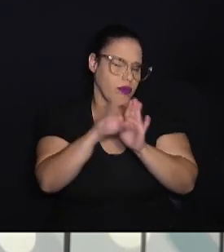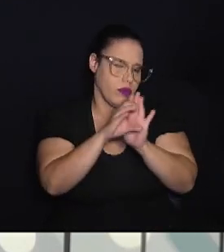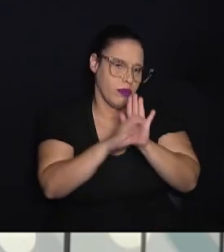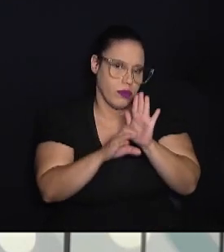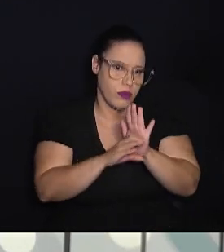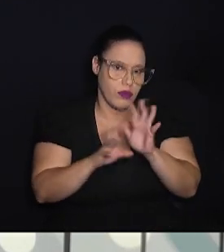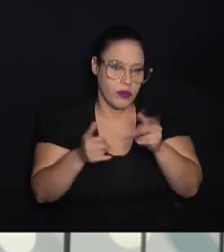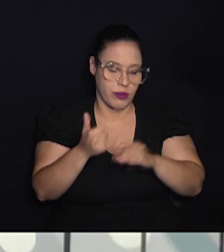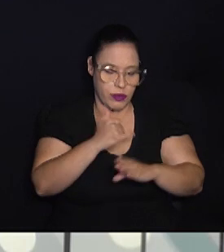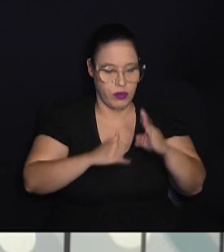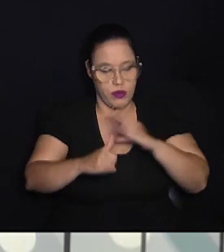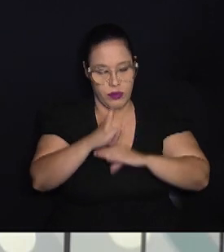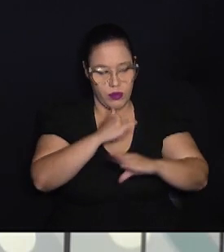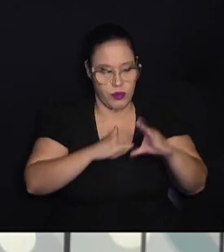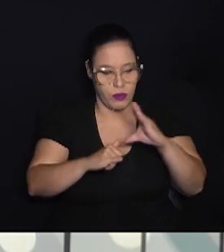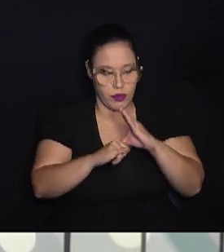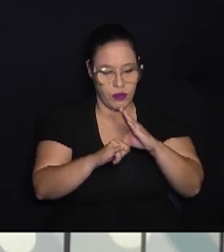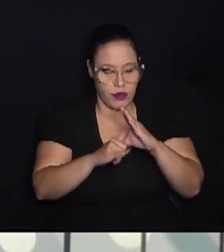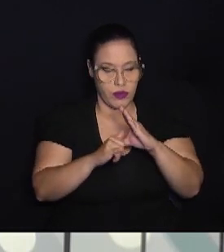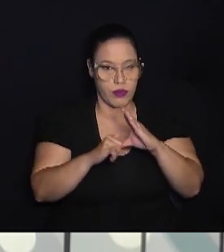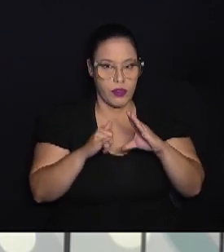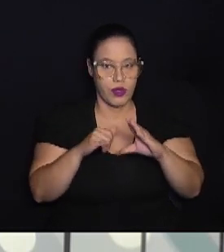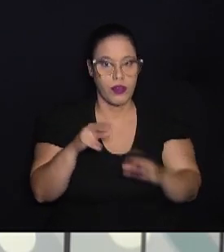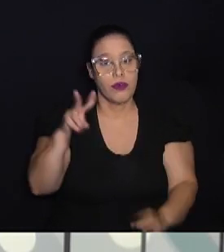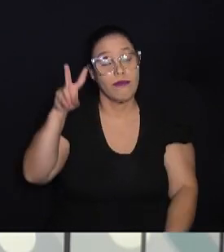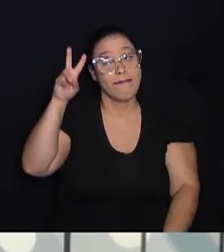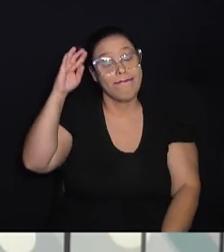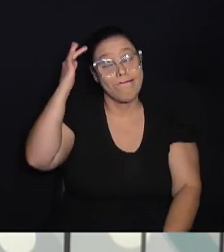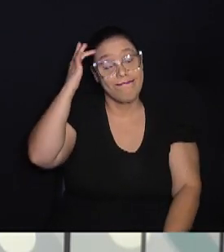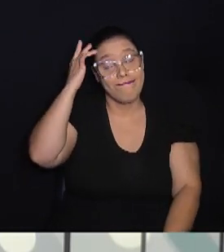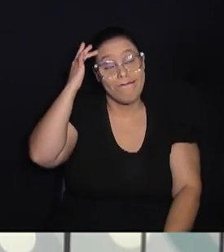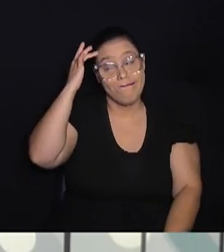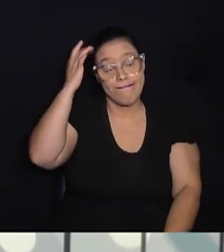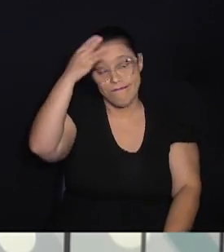no YouTube da TV Câmara Campinas e não se esqueça